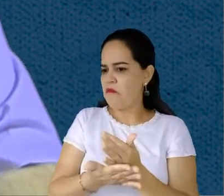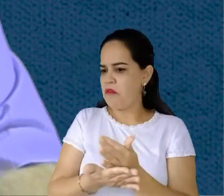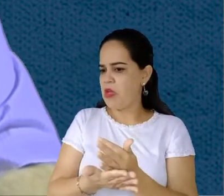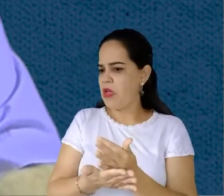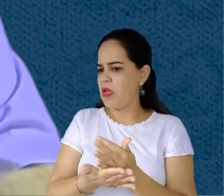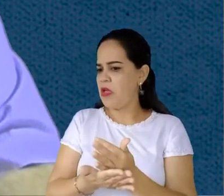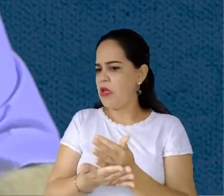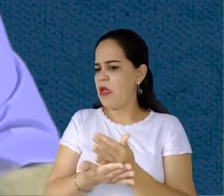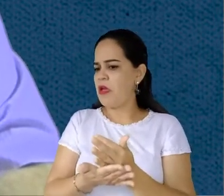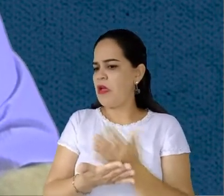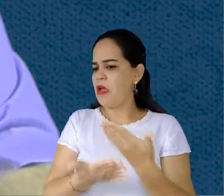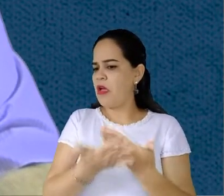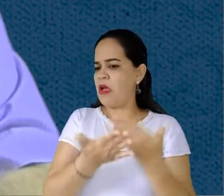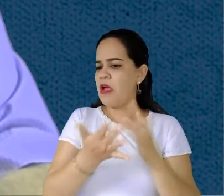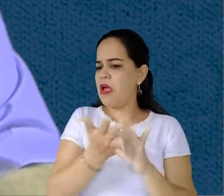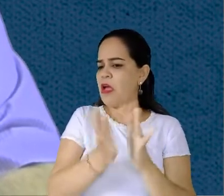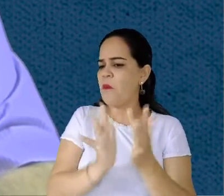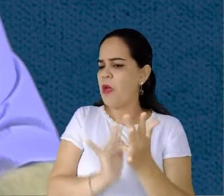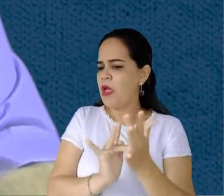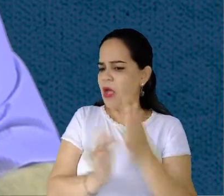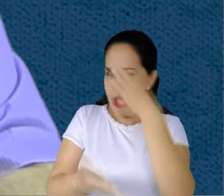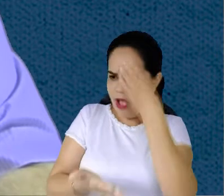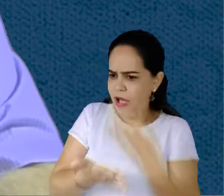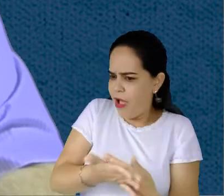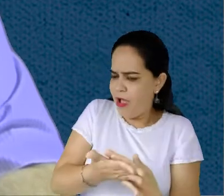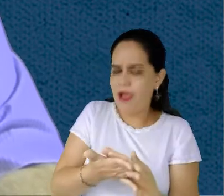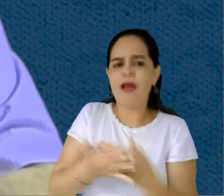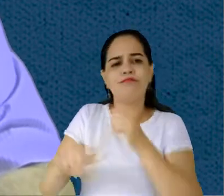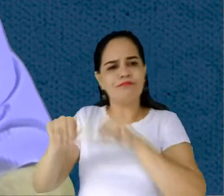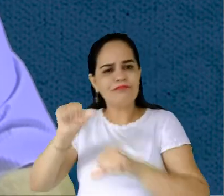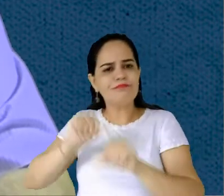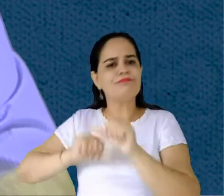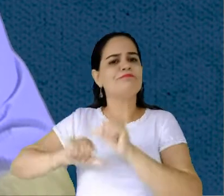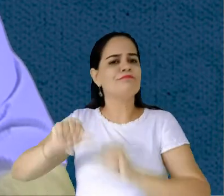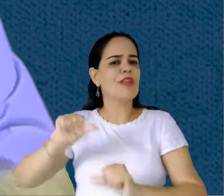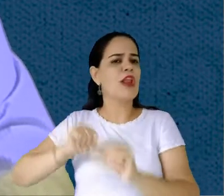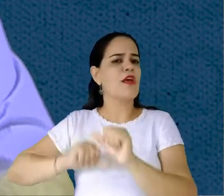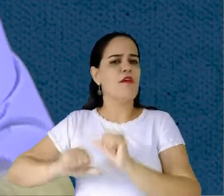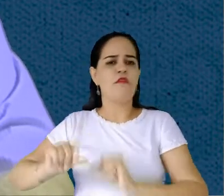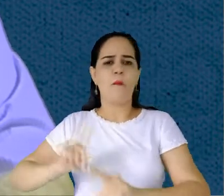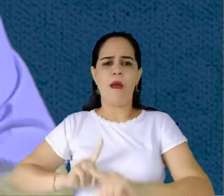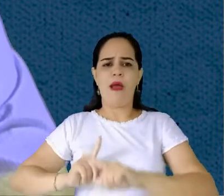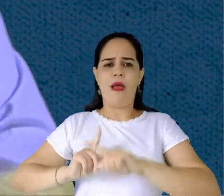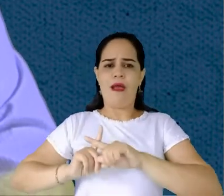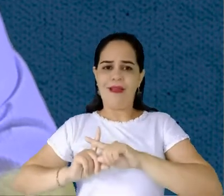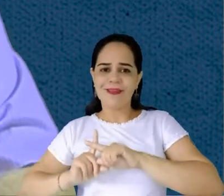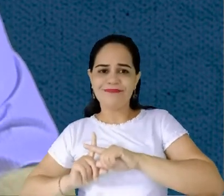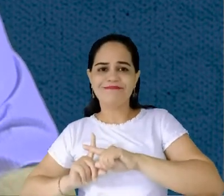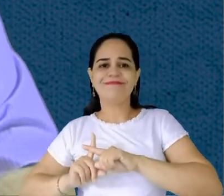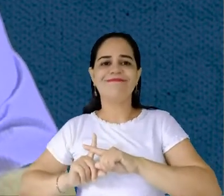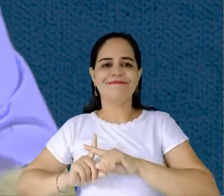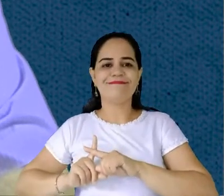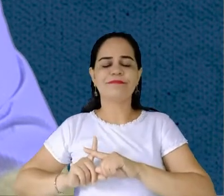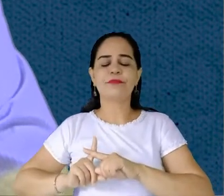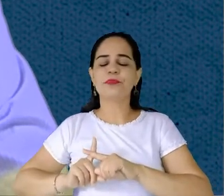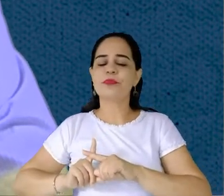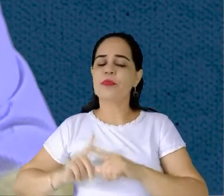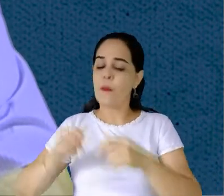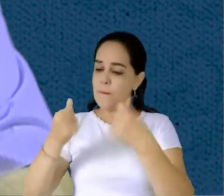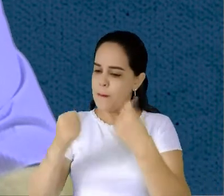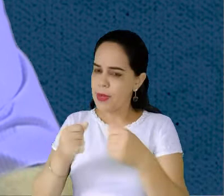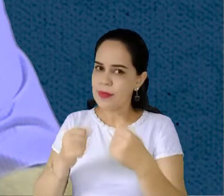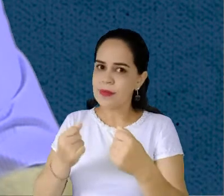fé, poderiam então também se tornarem cristãos. A única condição era ter